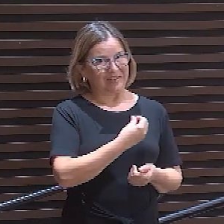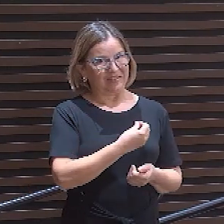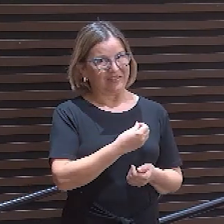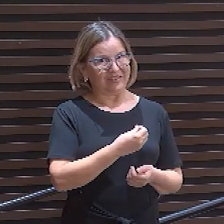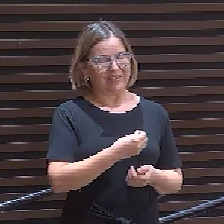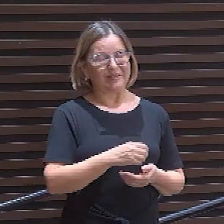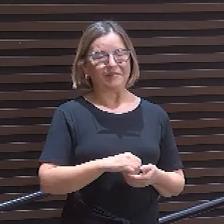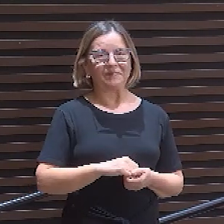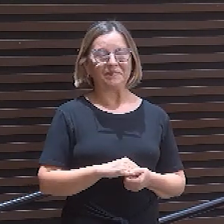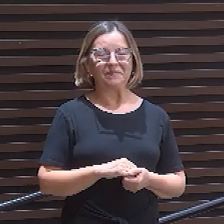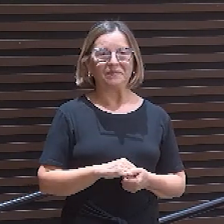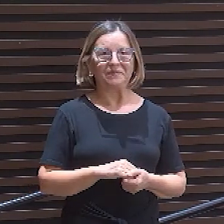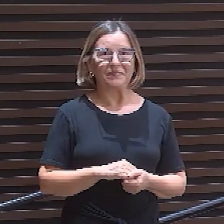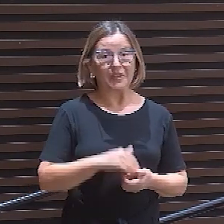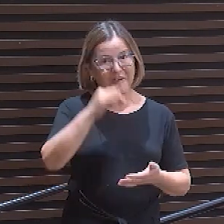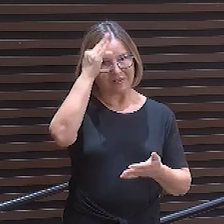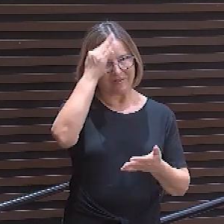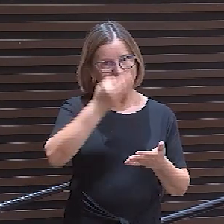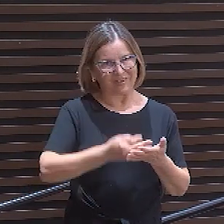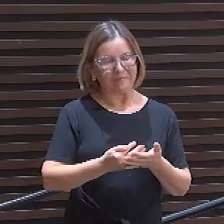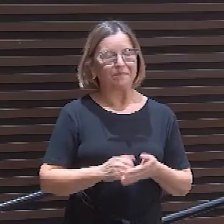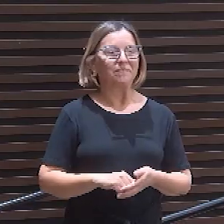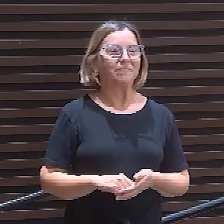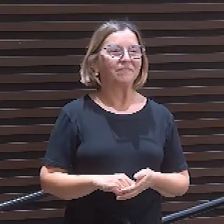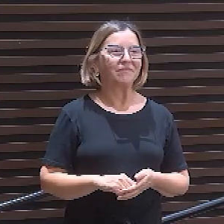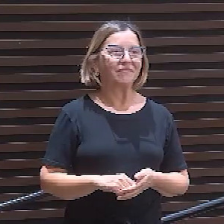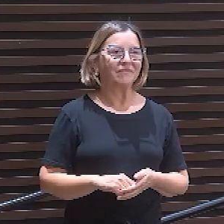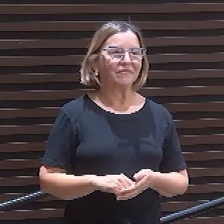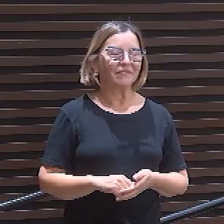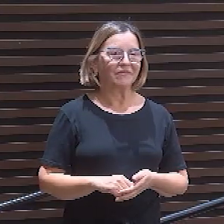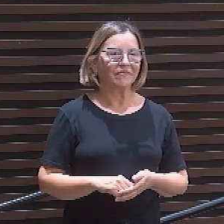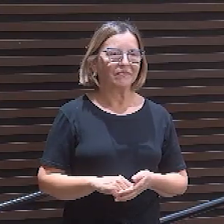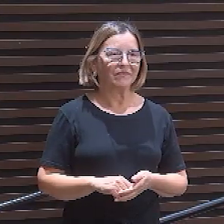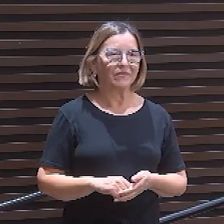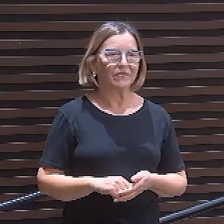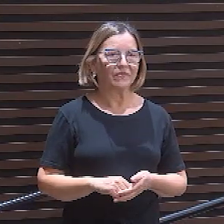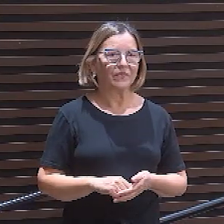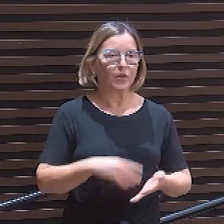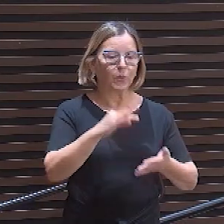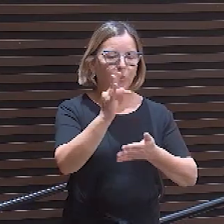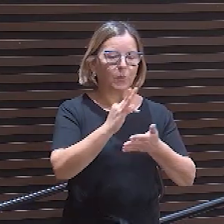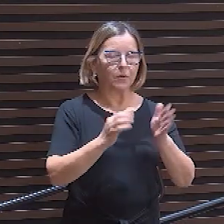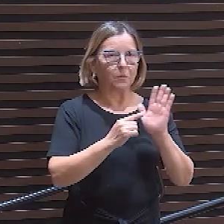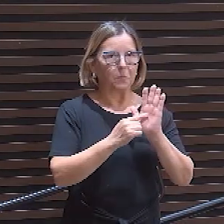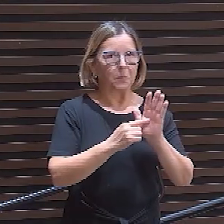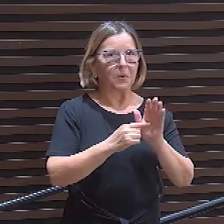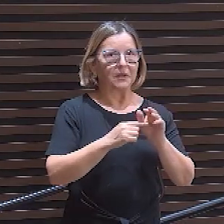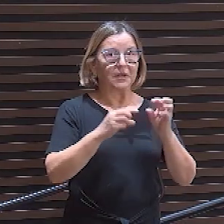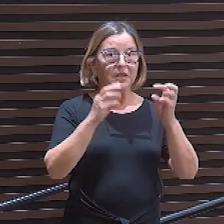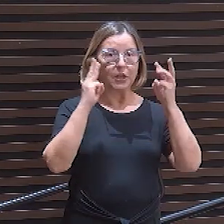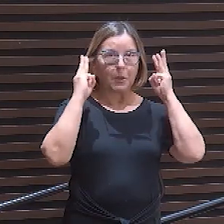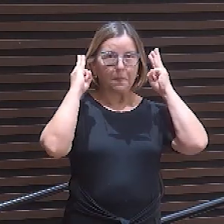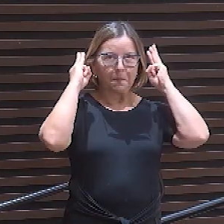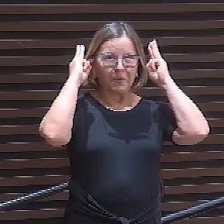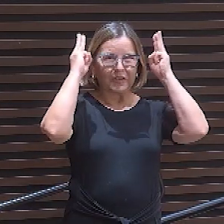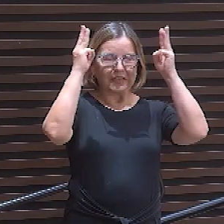O texto nos diz que ele, Moisés, considerou a